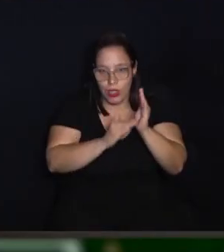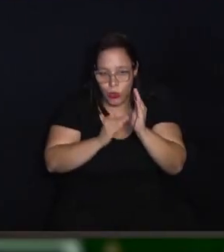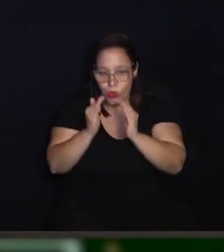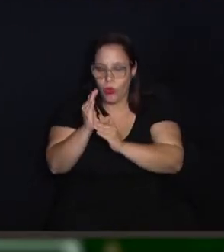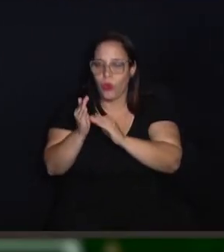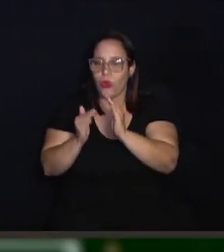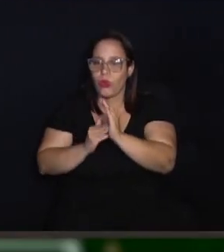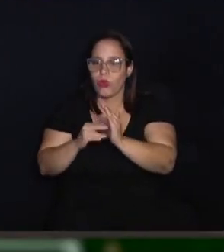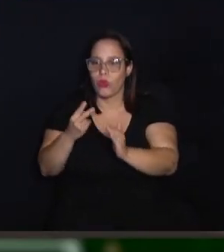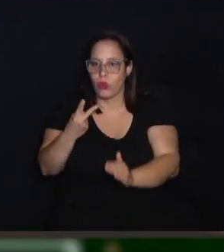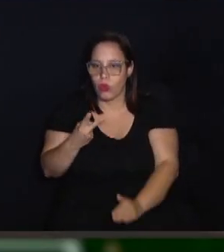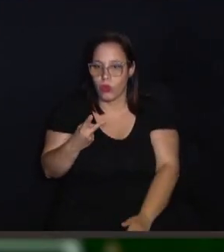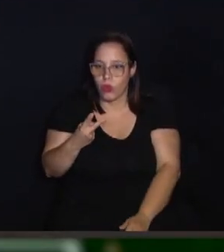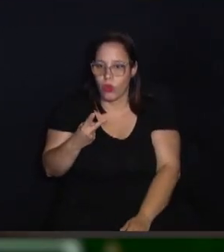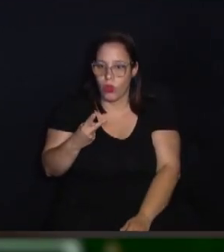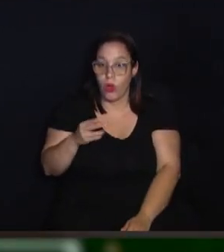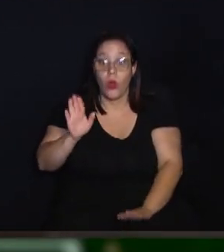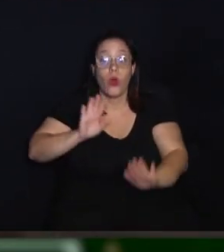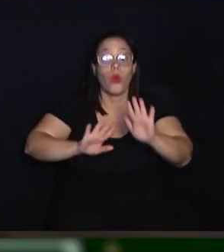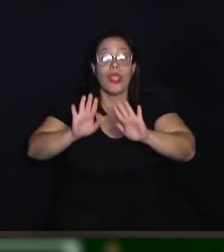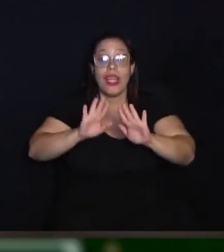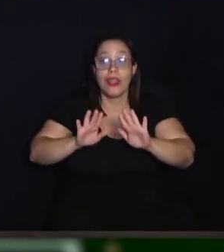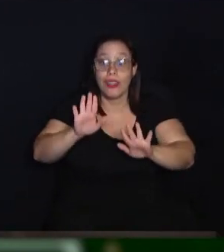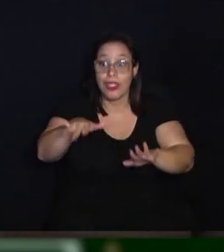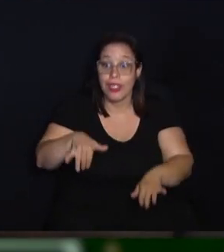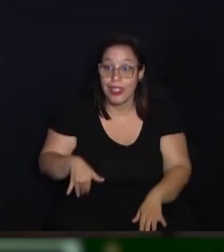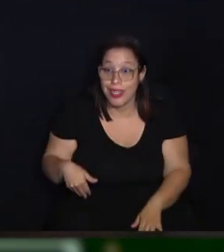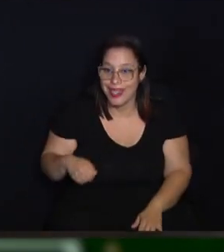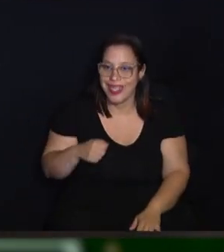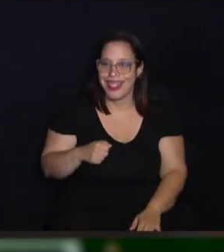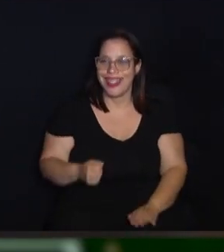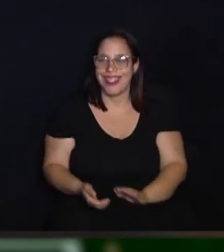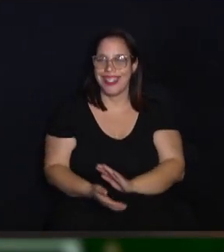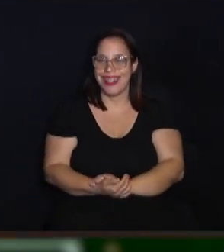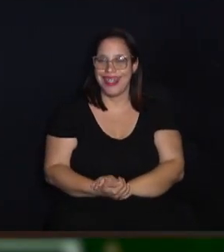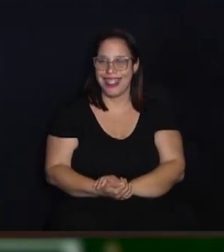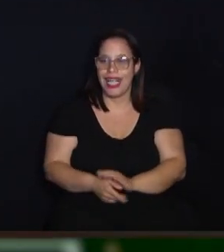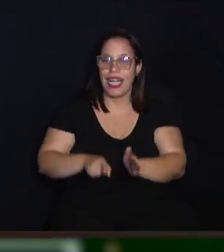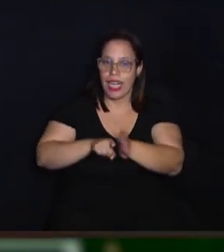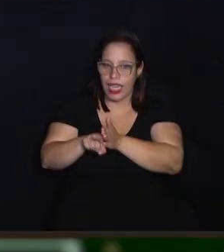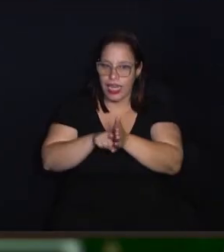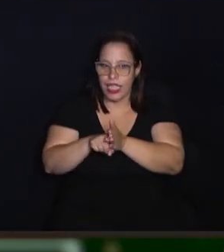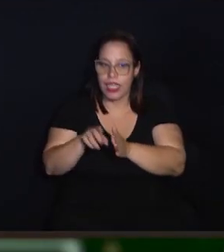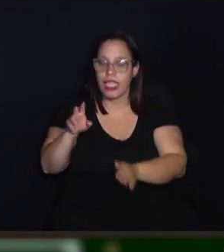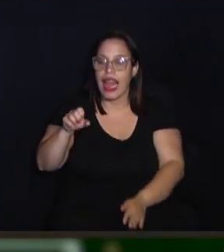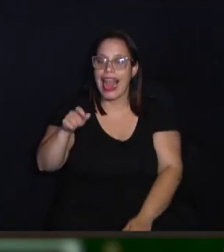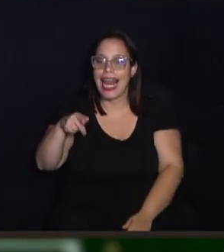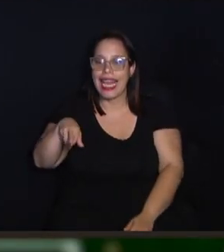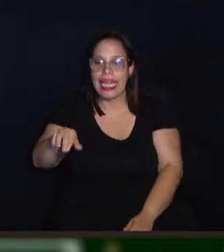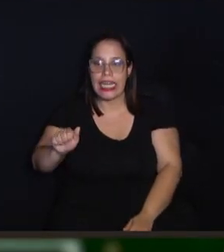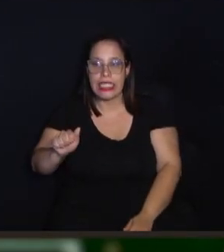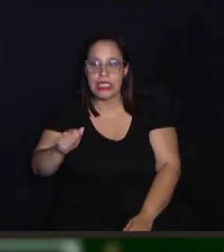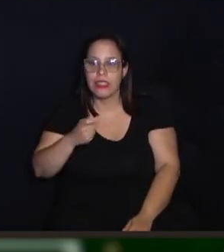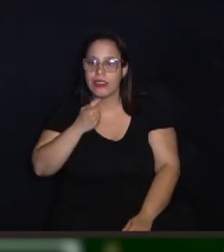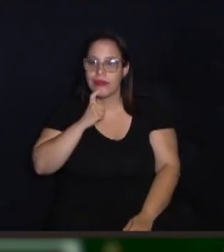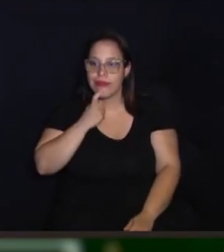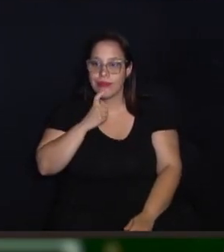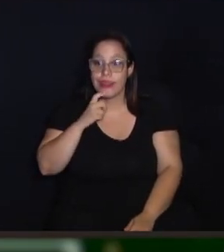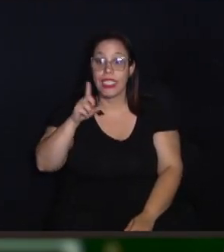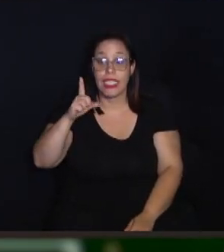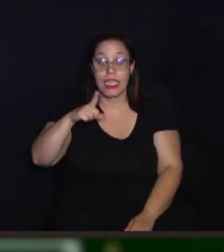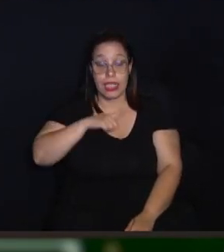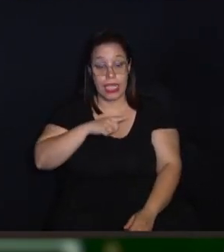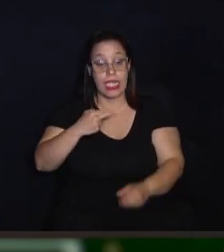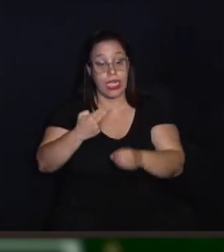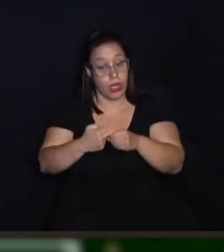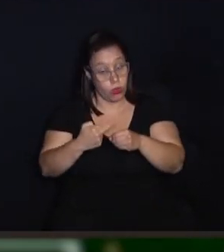em 2000 Opa, cuidado. Desculpa. Eu perguntei isso, Helena, justamente porque Campinas tem a Unicamp, então